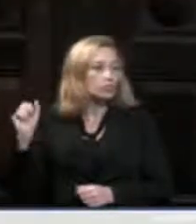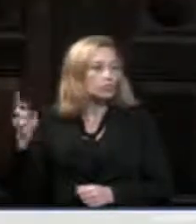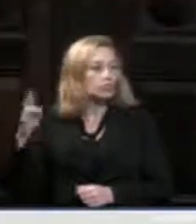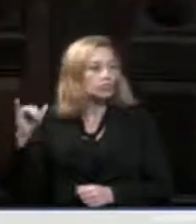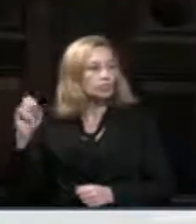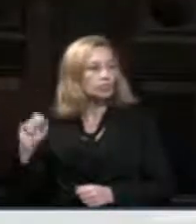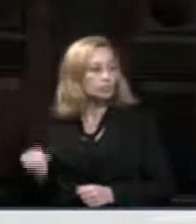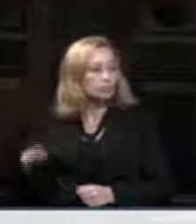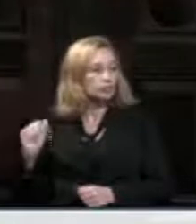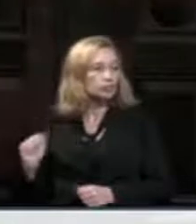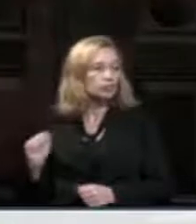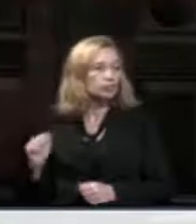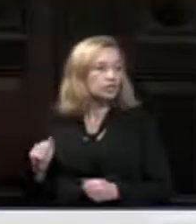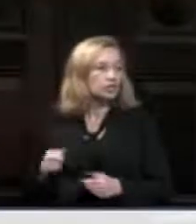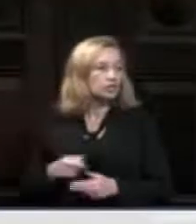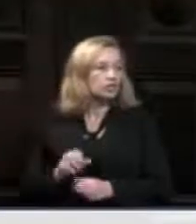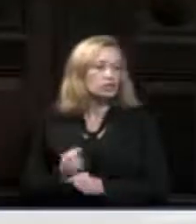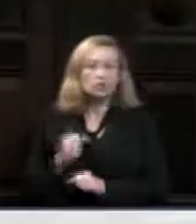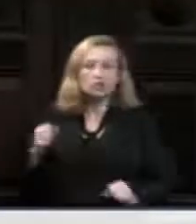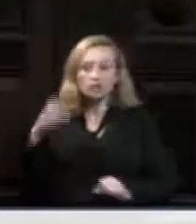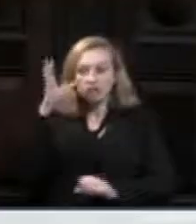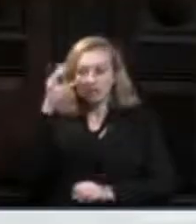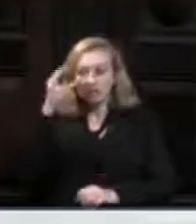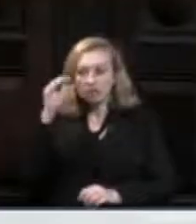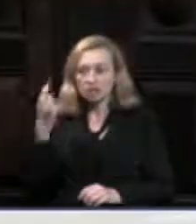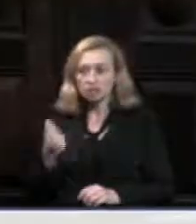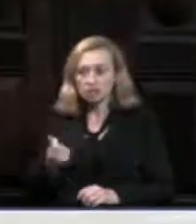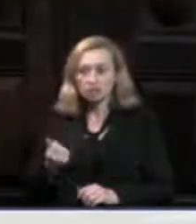grandes interesses econômicos.